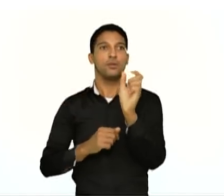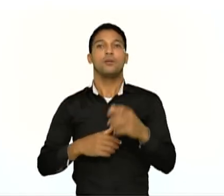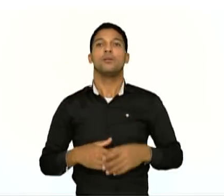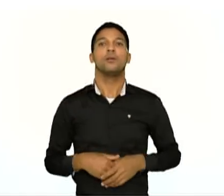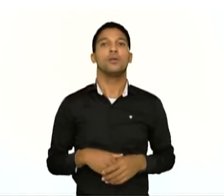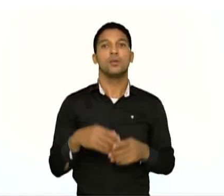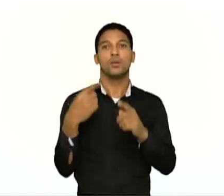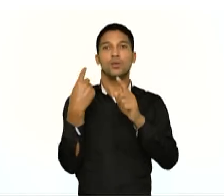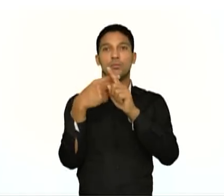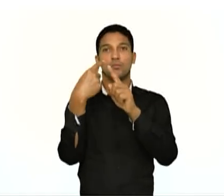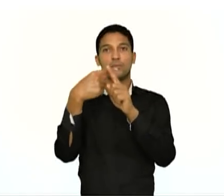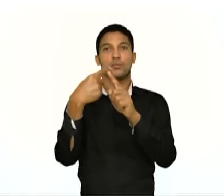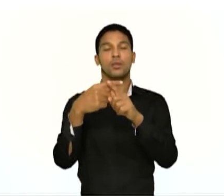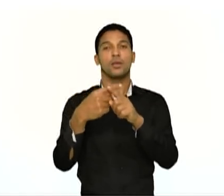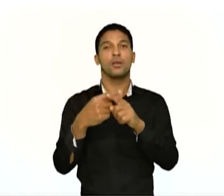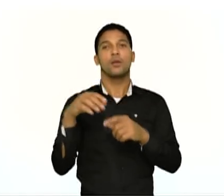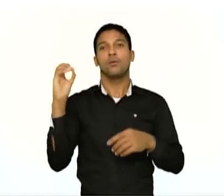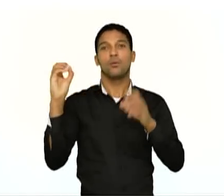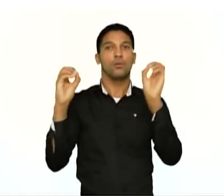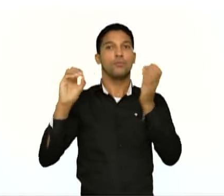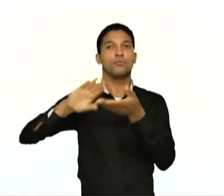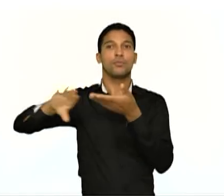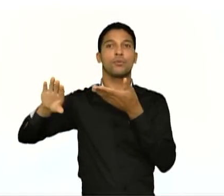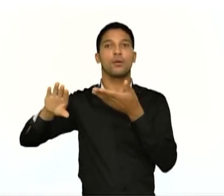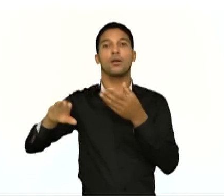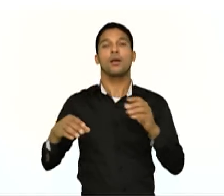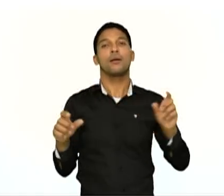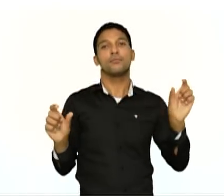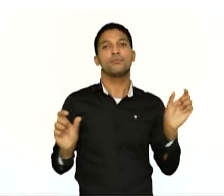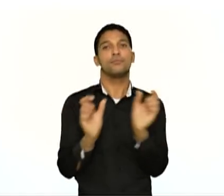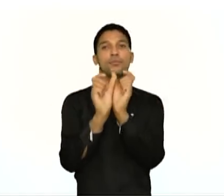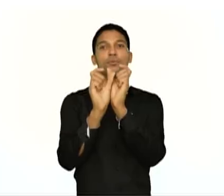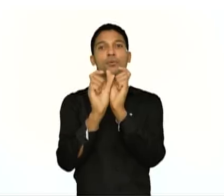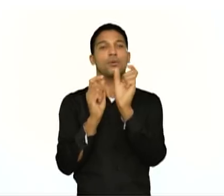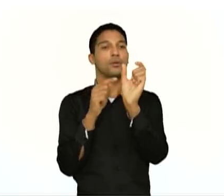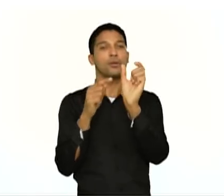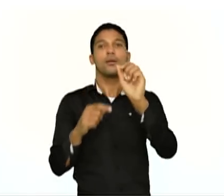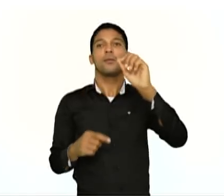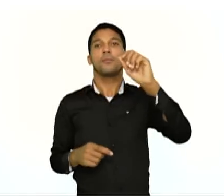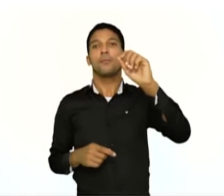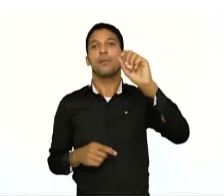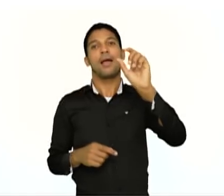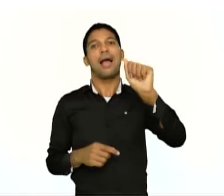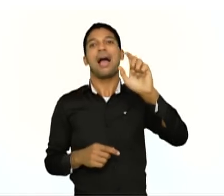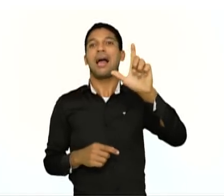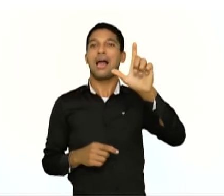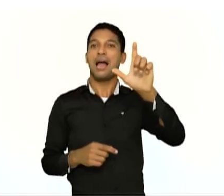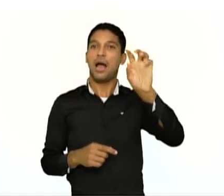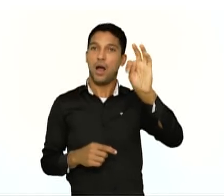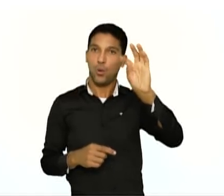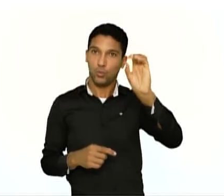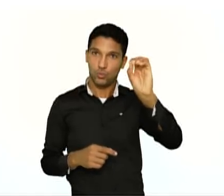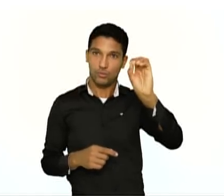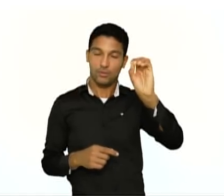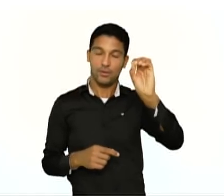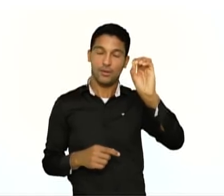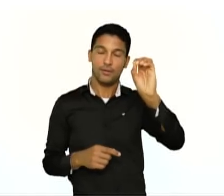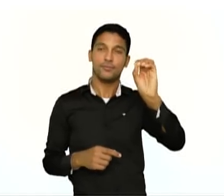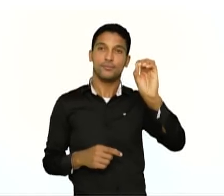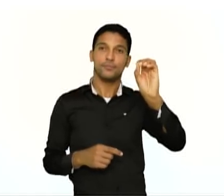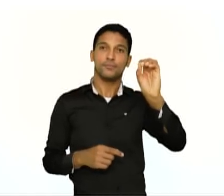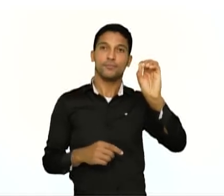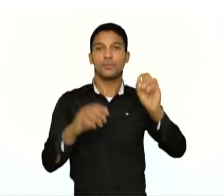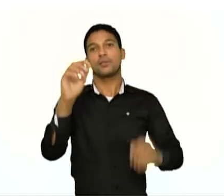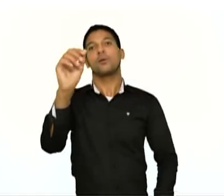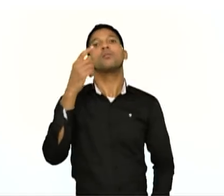eu elimino o O, né, e acrescento a palavra alto. Eu tenho uma composição por aglutinação, memorizem. A aglutinação é